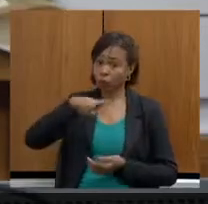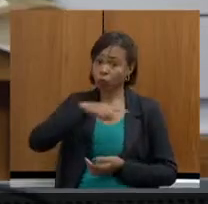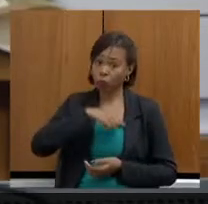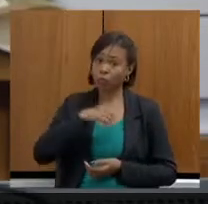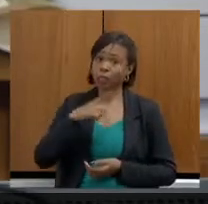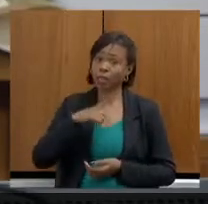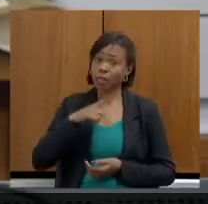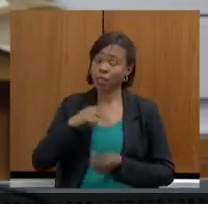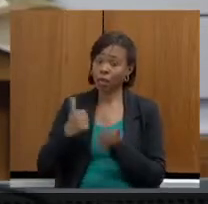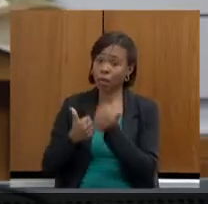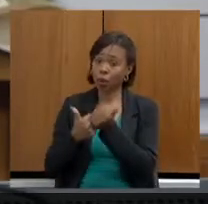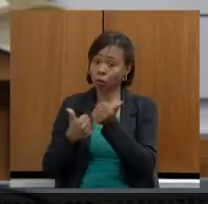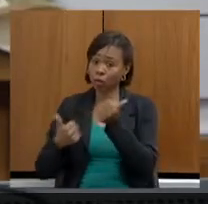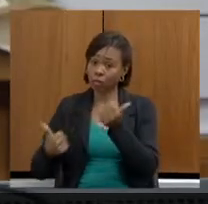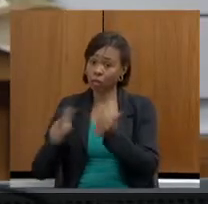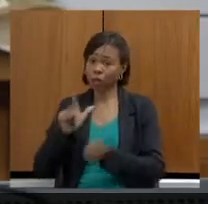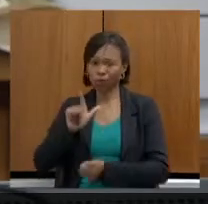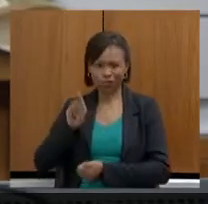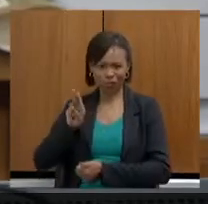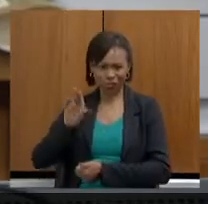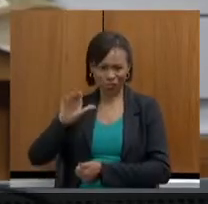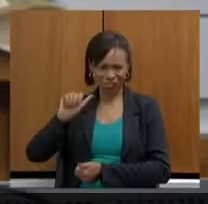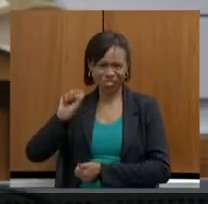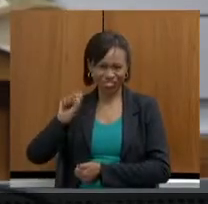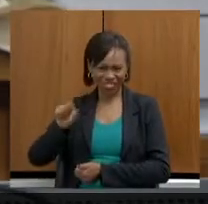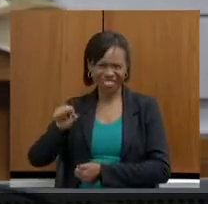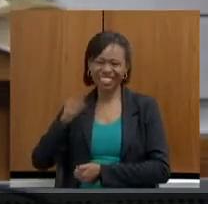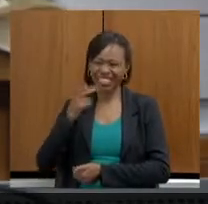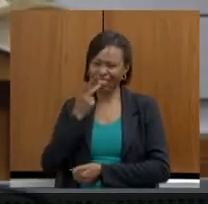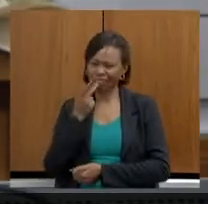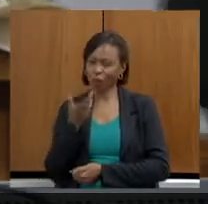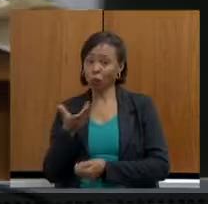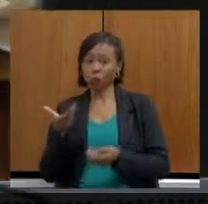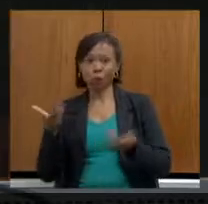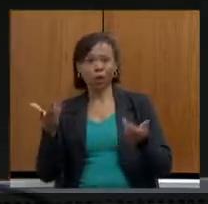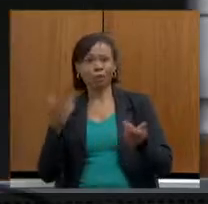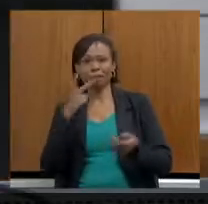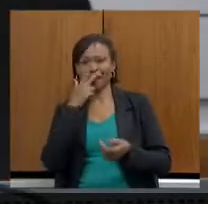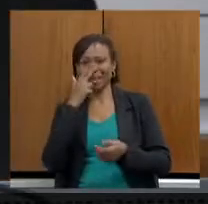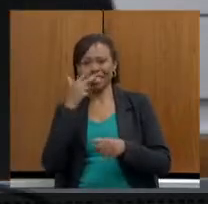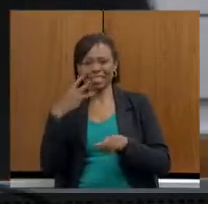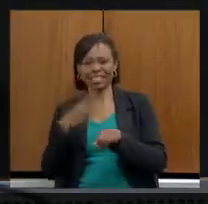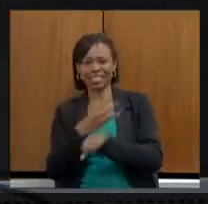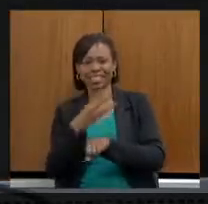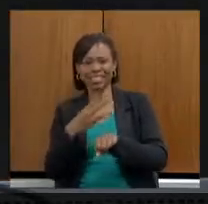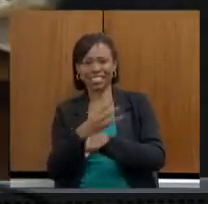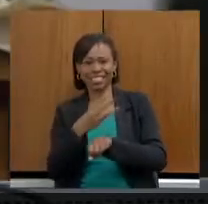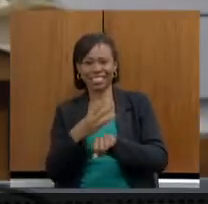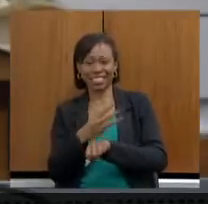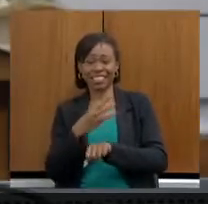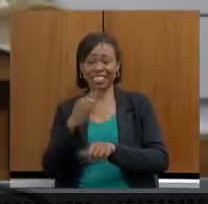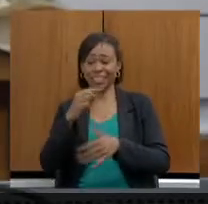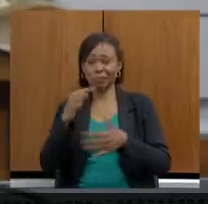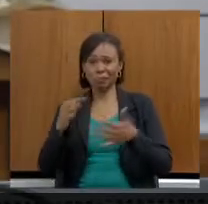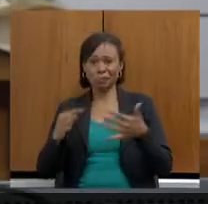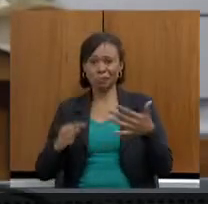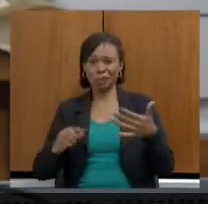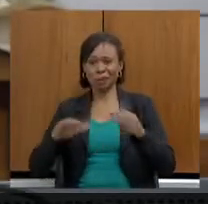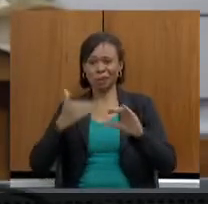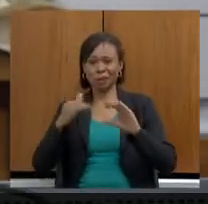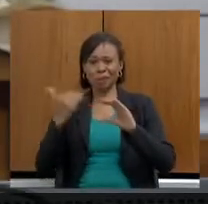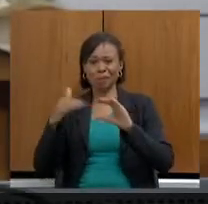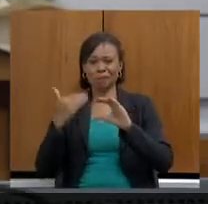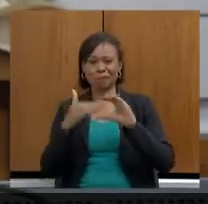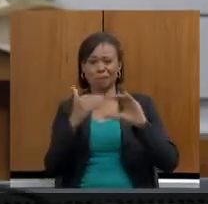um assessor da Júlia que o Lucas que ele deve tá falando assim nosso Deus parece que algum WhatsApp da feliz da Laura dá um chegando sem parar